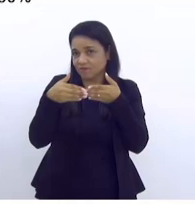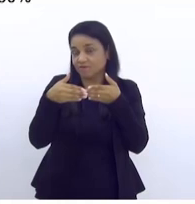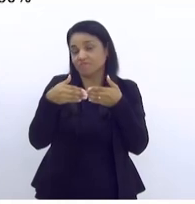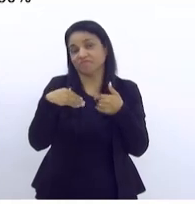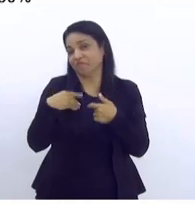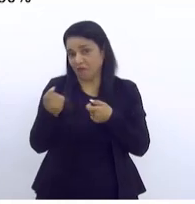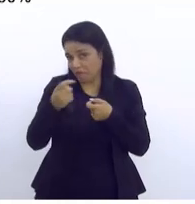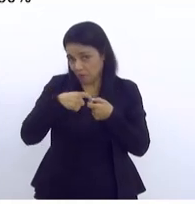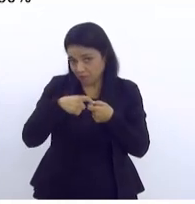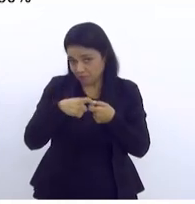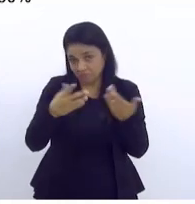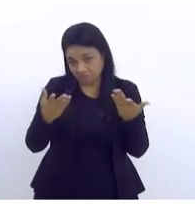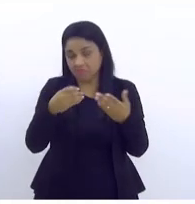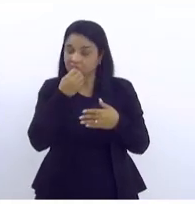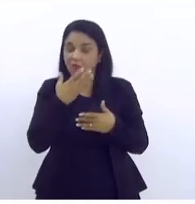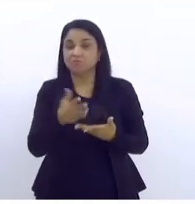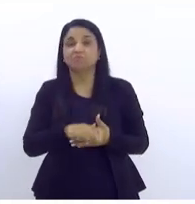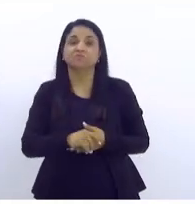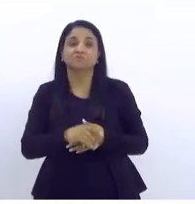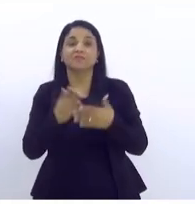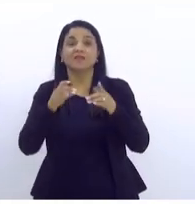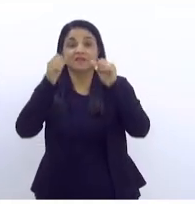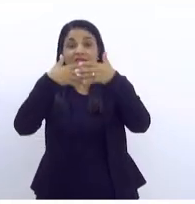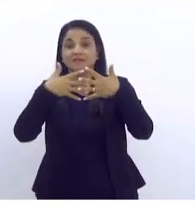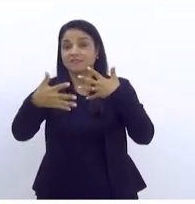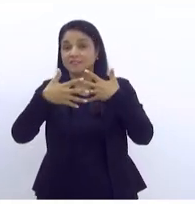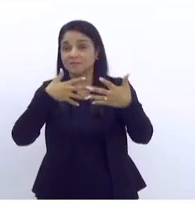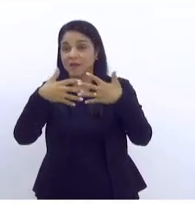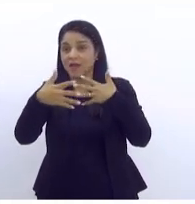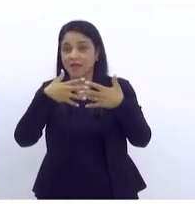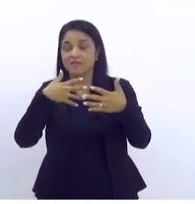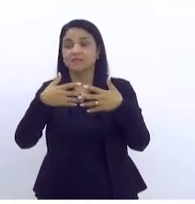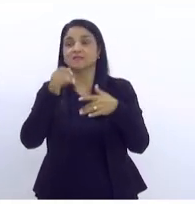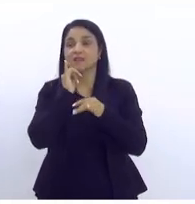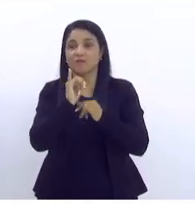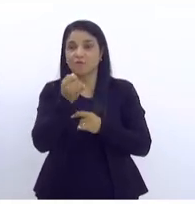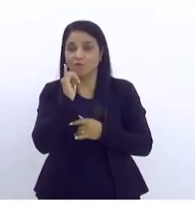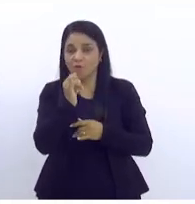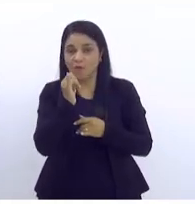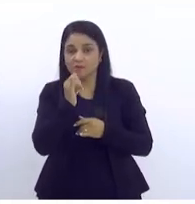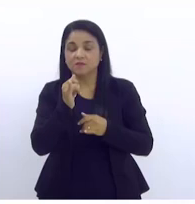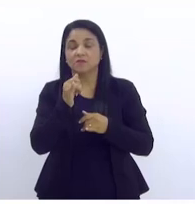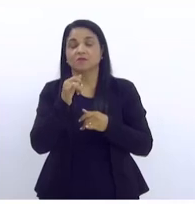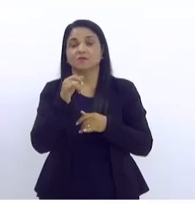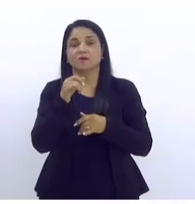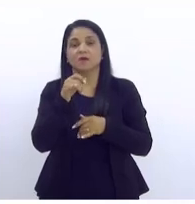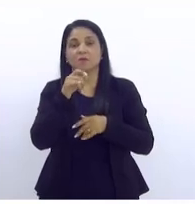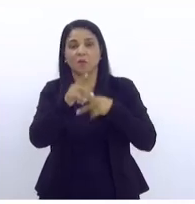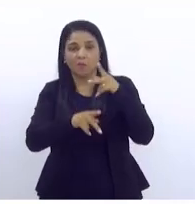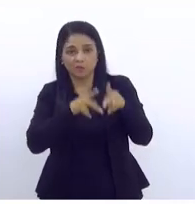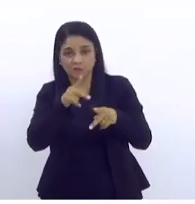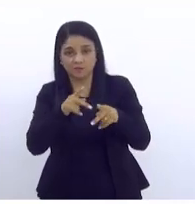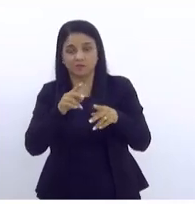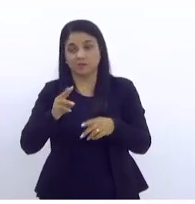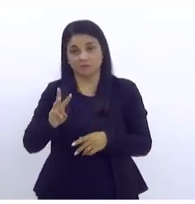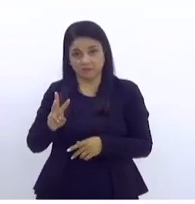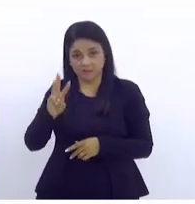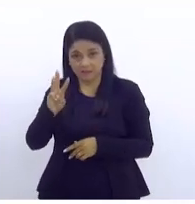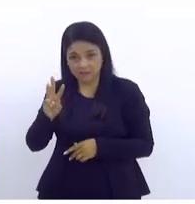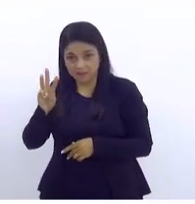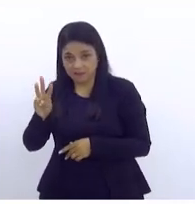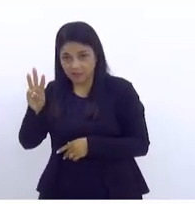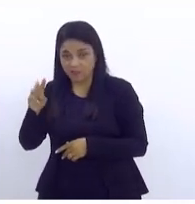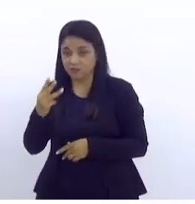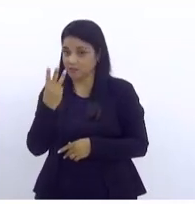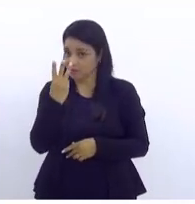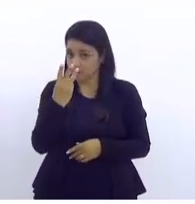eh a primeira é a questão da Transparência da informação PR os usuários né Eh se vocês entrarem no site eh das Três